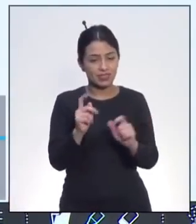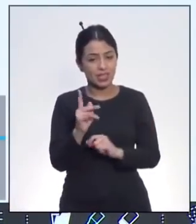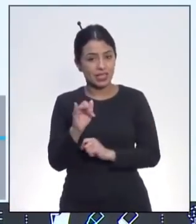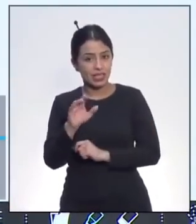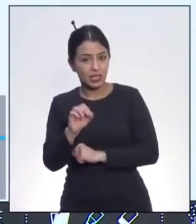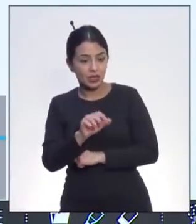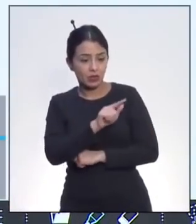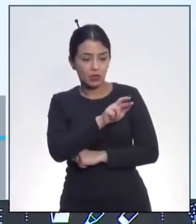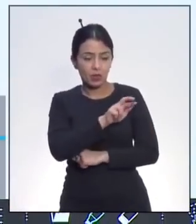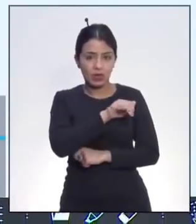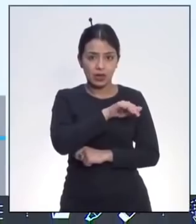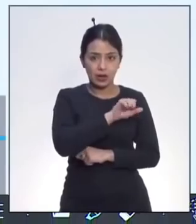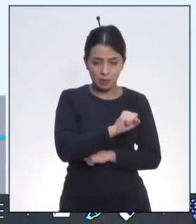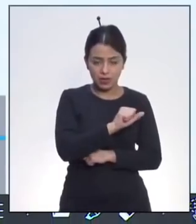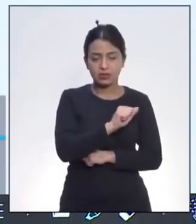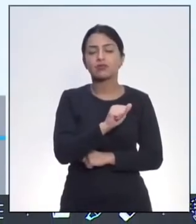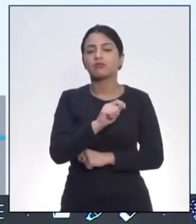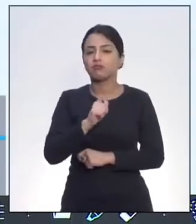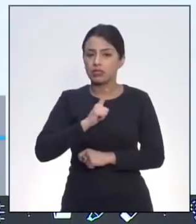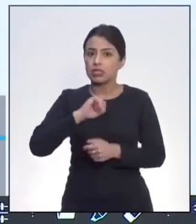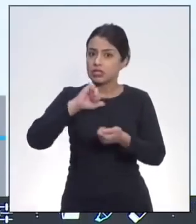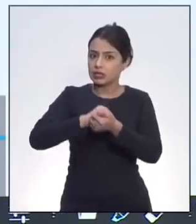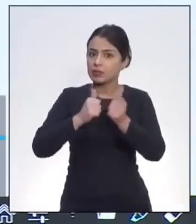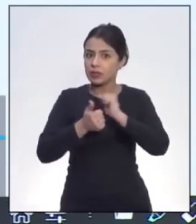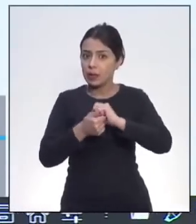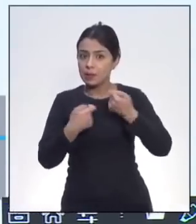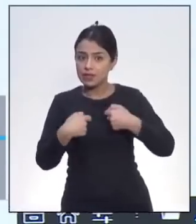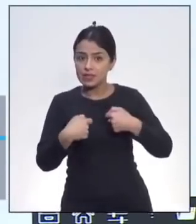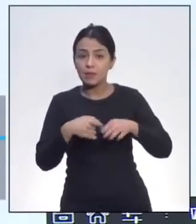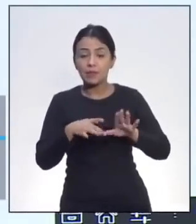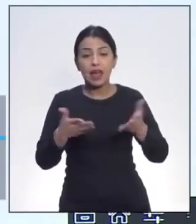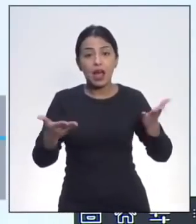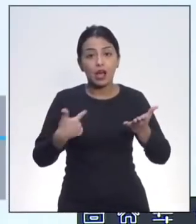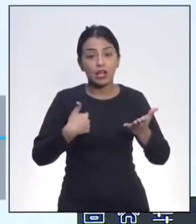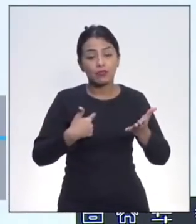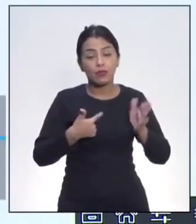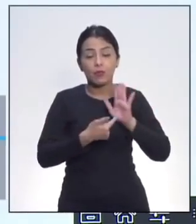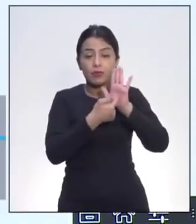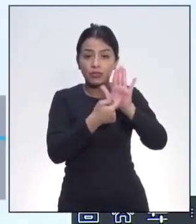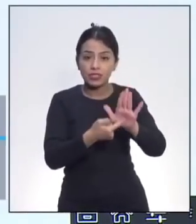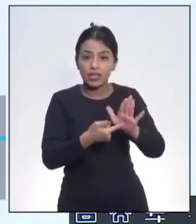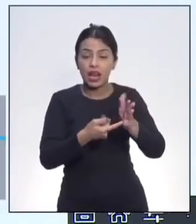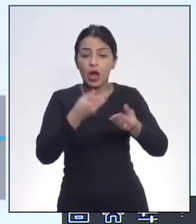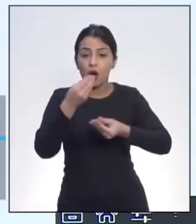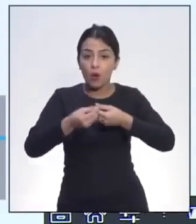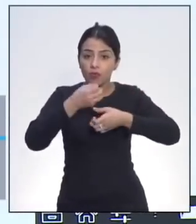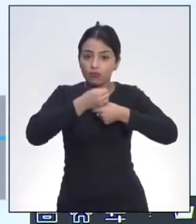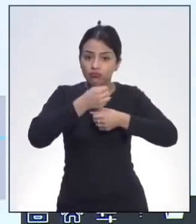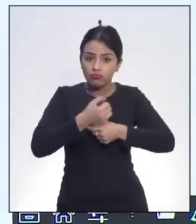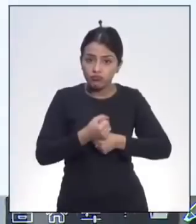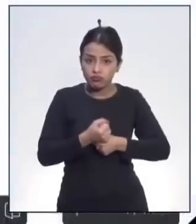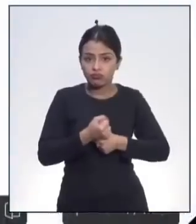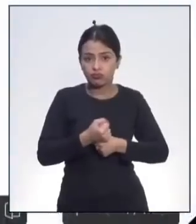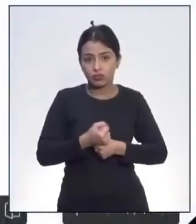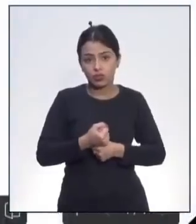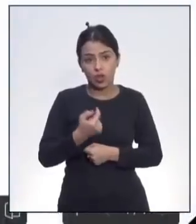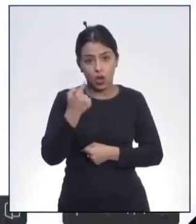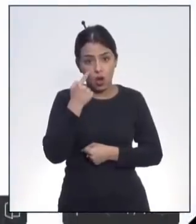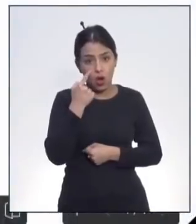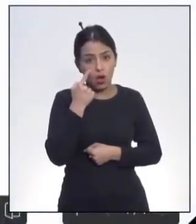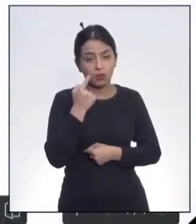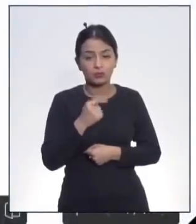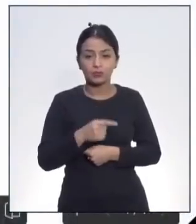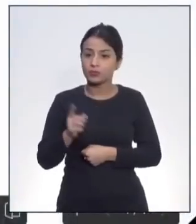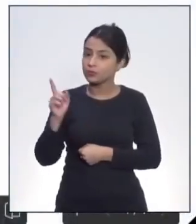habituar com ela. Existem algumas situações, algumas formas de se fazer isso aqui. Então, realmente, aqui na atividade 2, houve um consumo